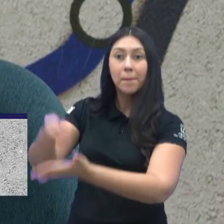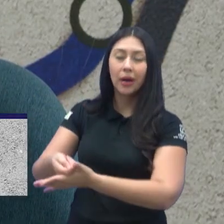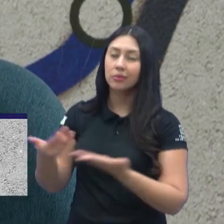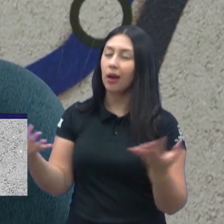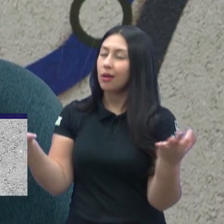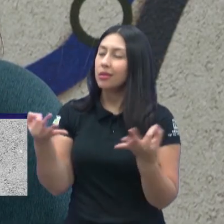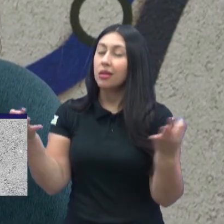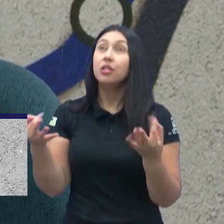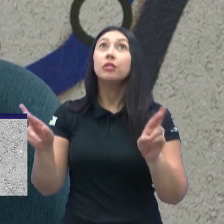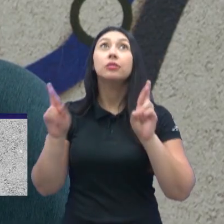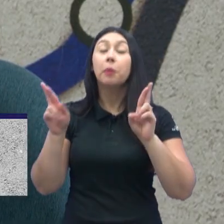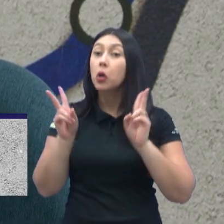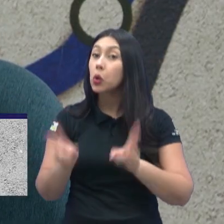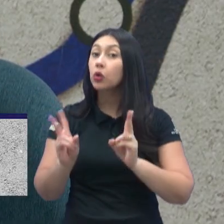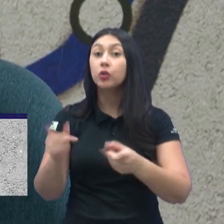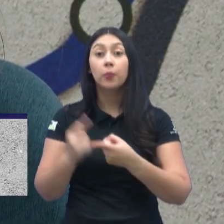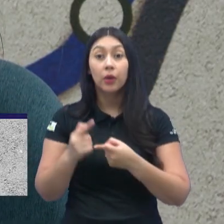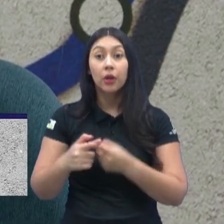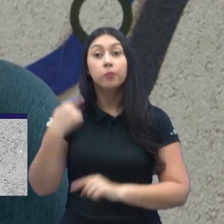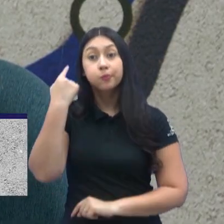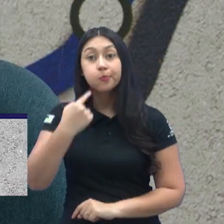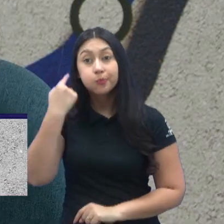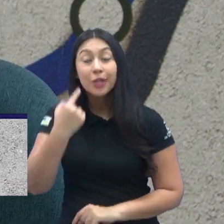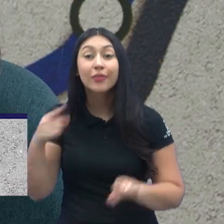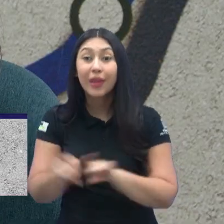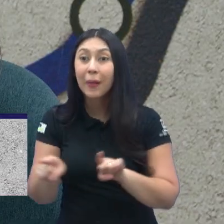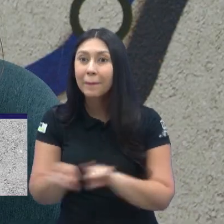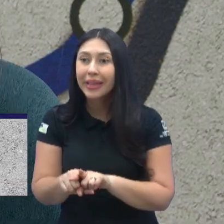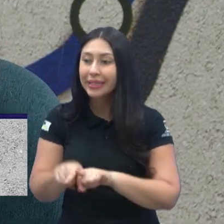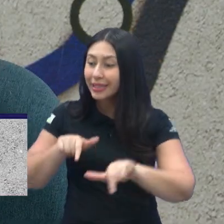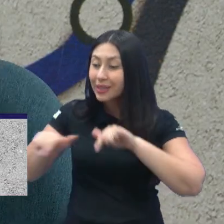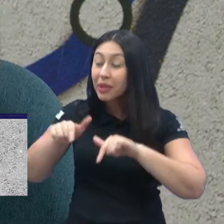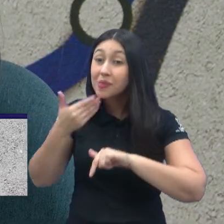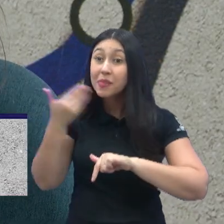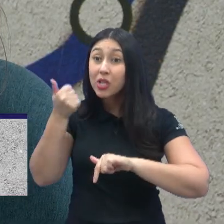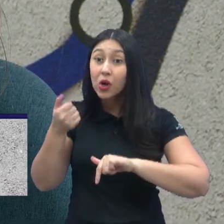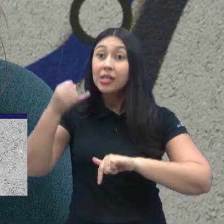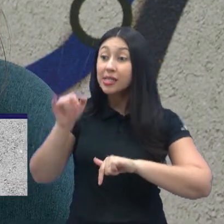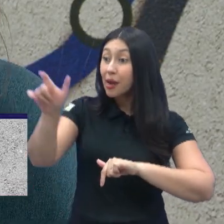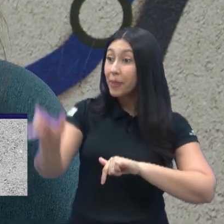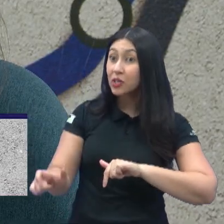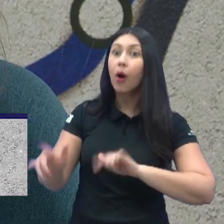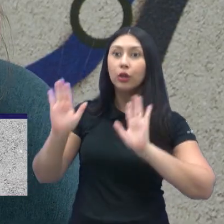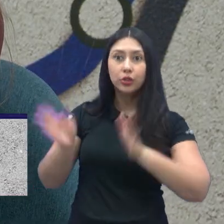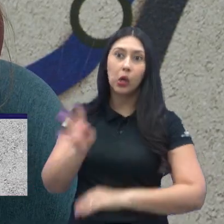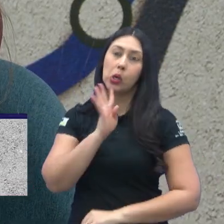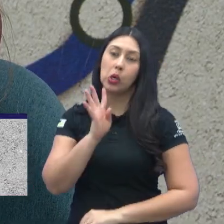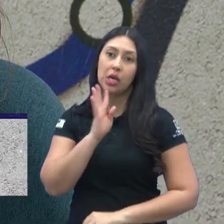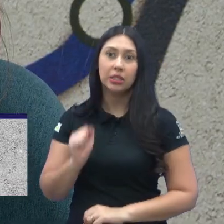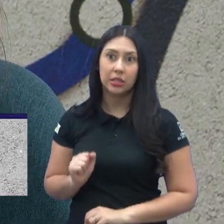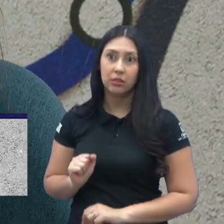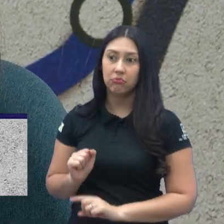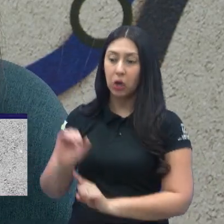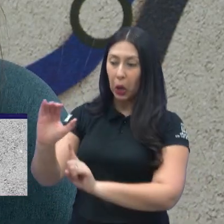que assim seja, porque até para o advogado, né, é mais fácil trabalhar com aquilo que se tem de concreto, né? Se o cliente fez as coisas